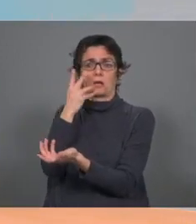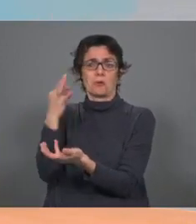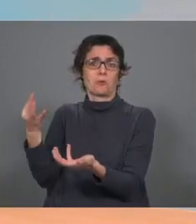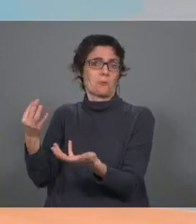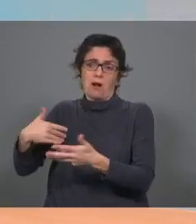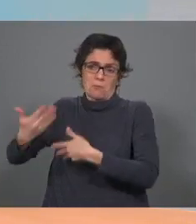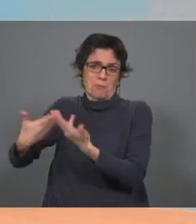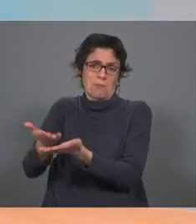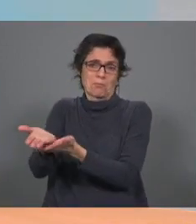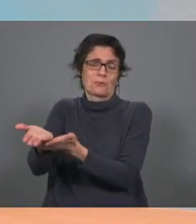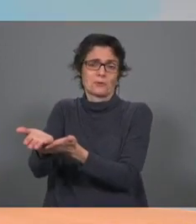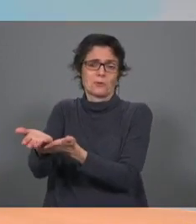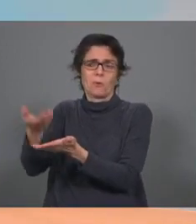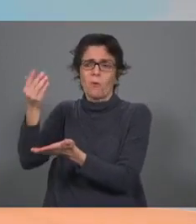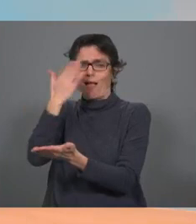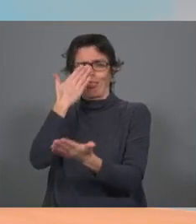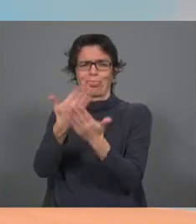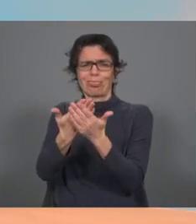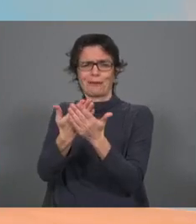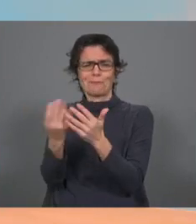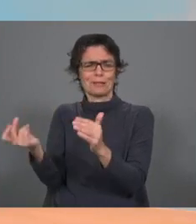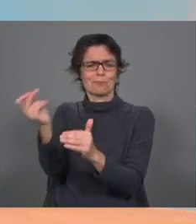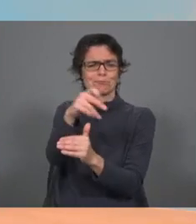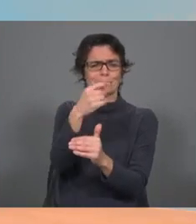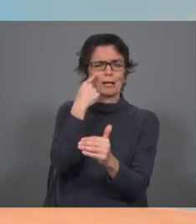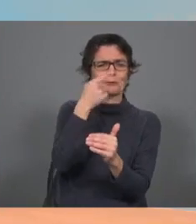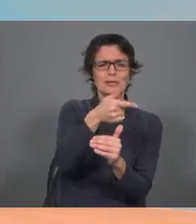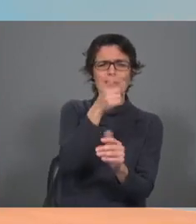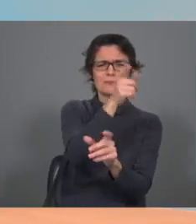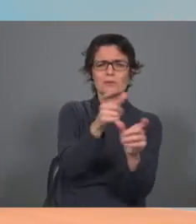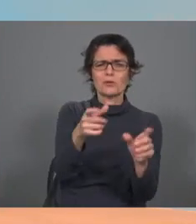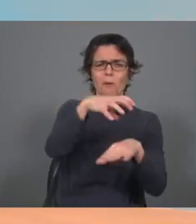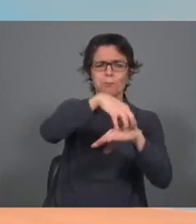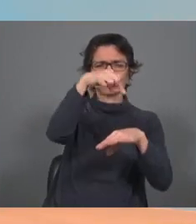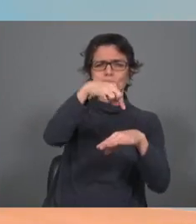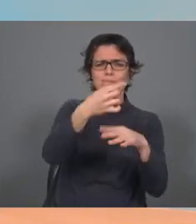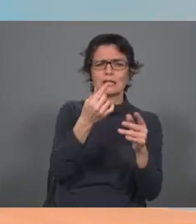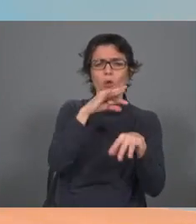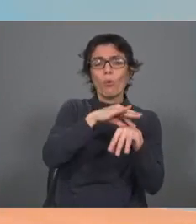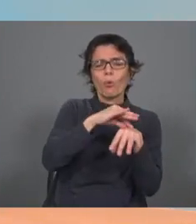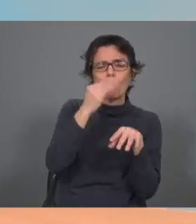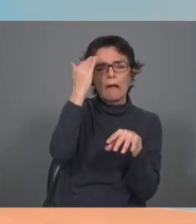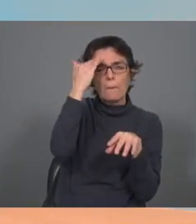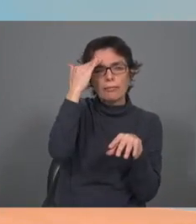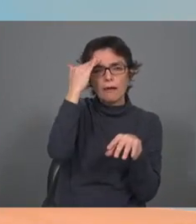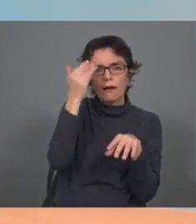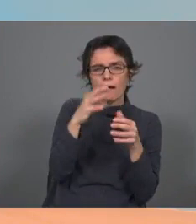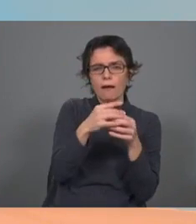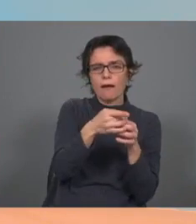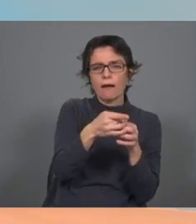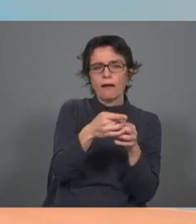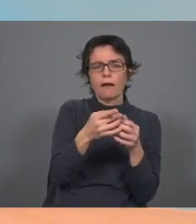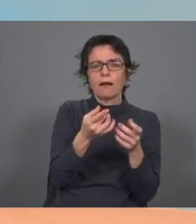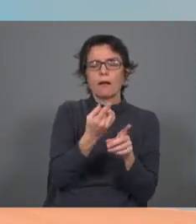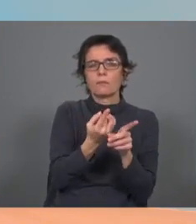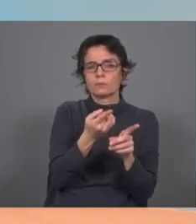decorre, confrontar-se com estas pessoas com a deficiência mental, com a doença mental, até porque é uma